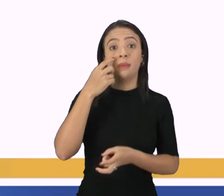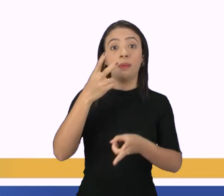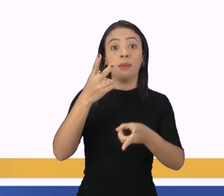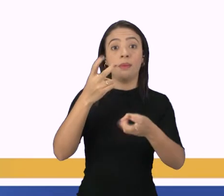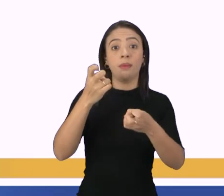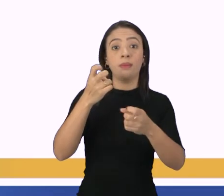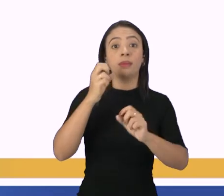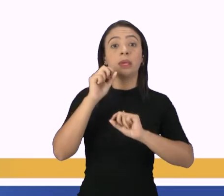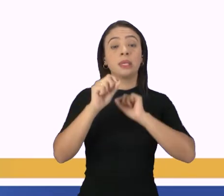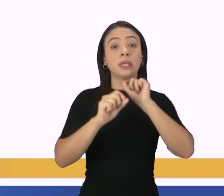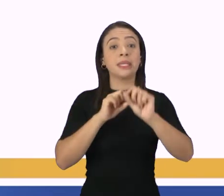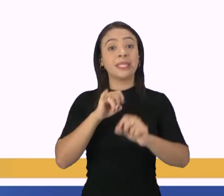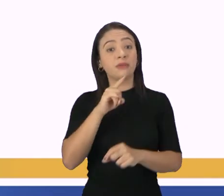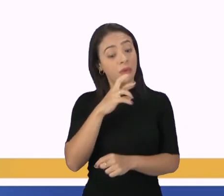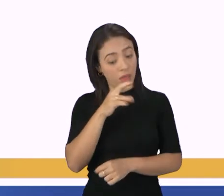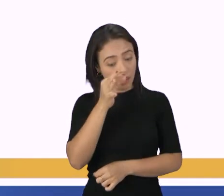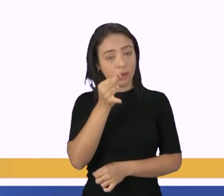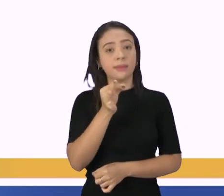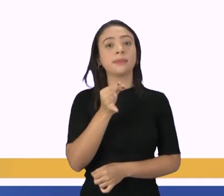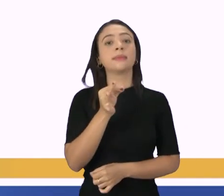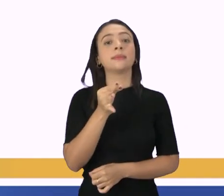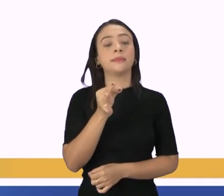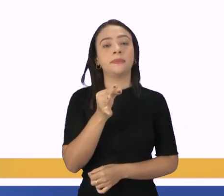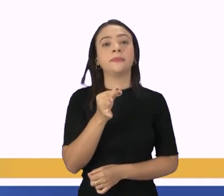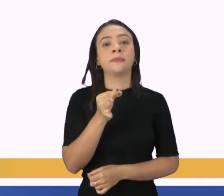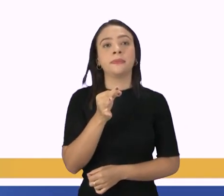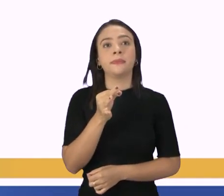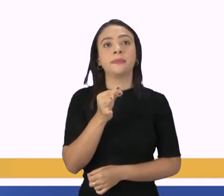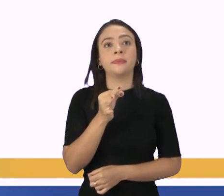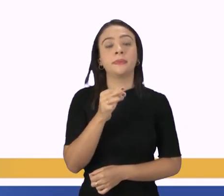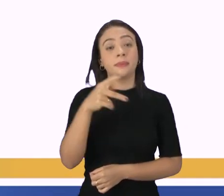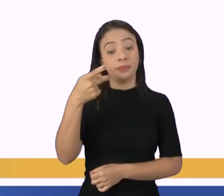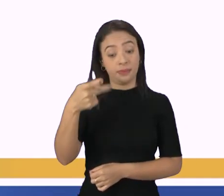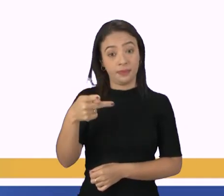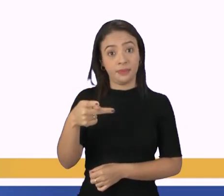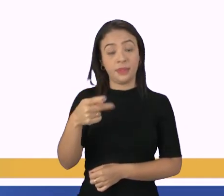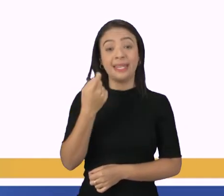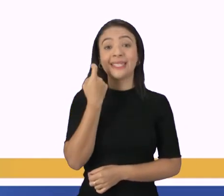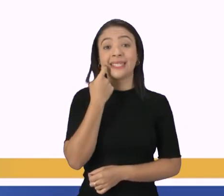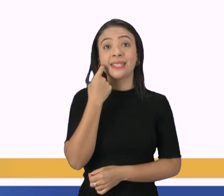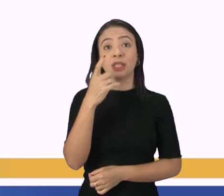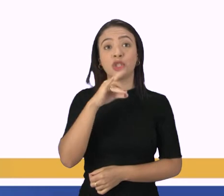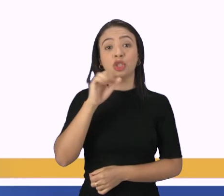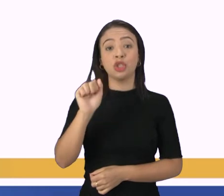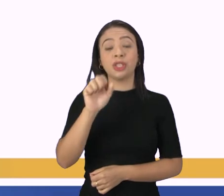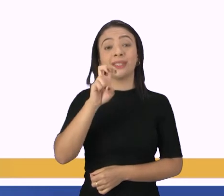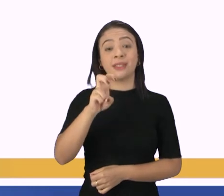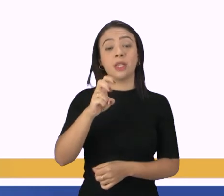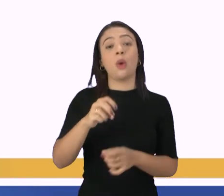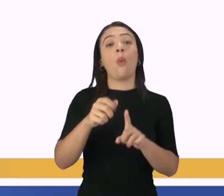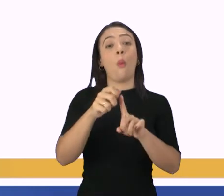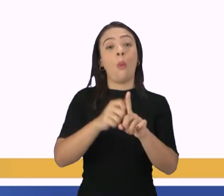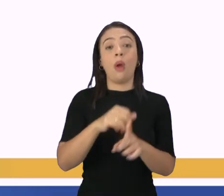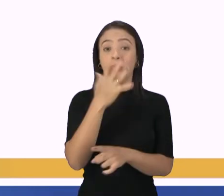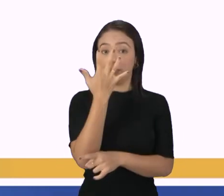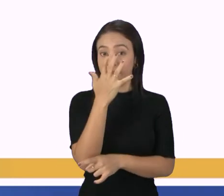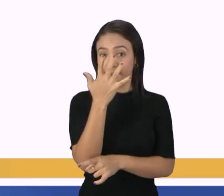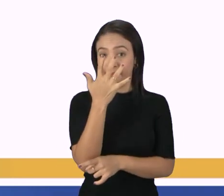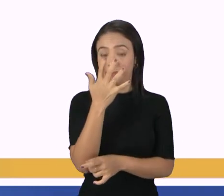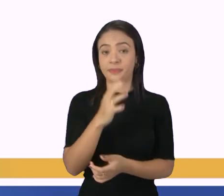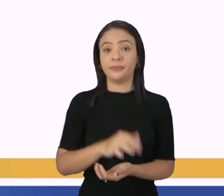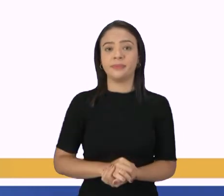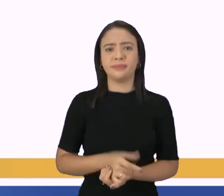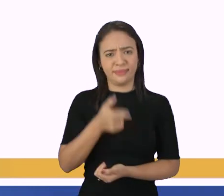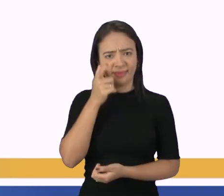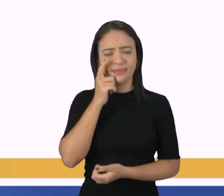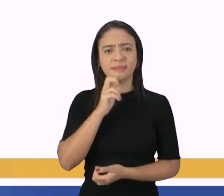está respondendo da maneira correta. Nessa sexta-feira, dia 5 de fevereiro. Conseguiram